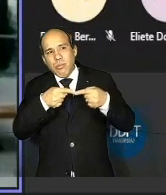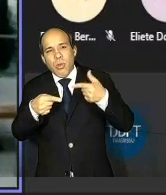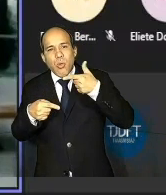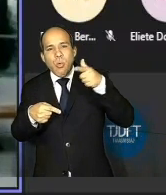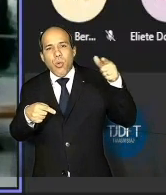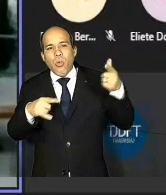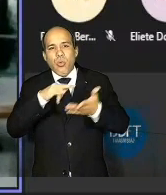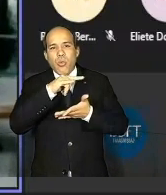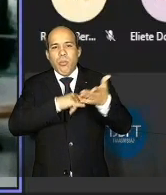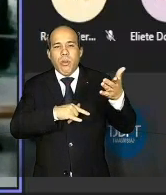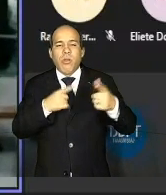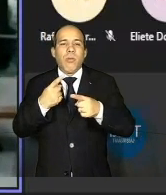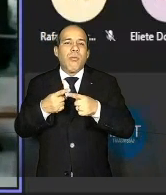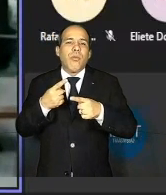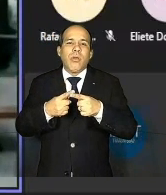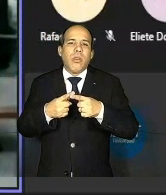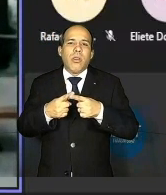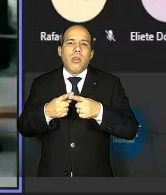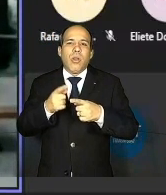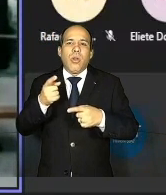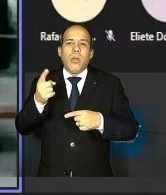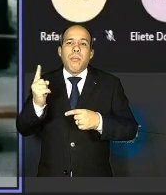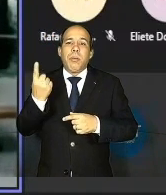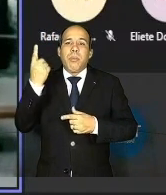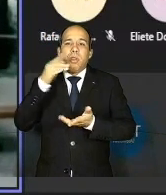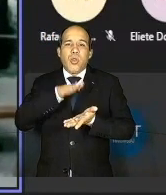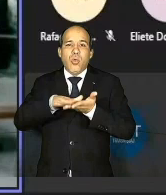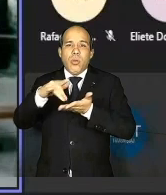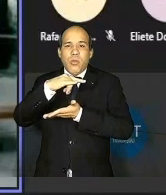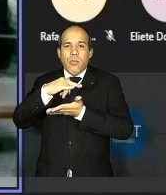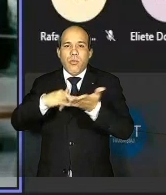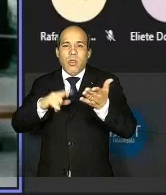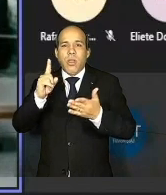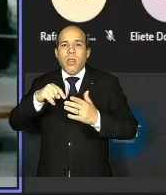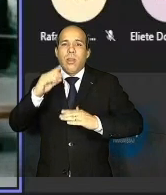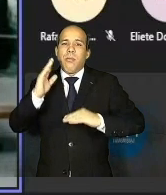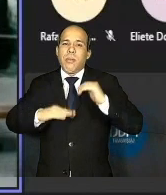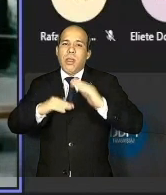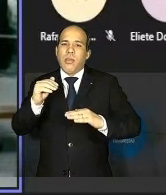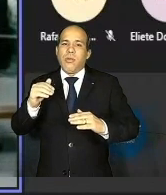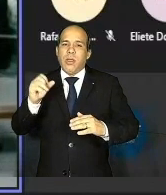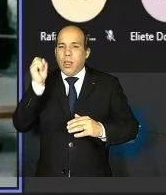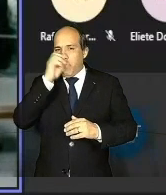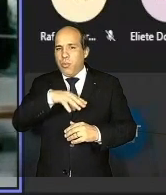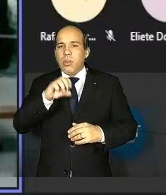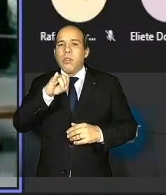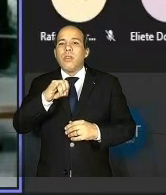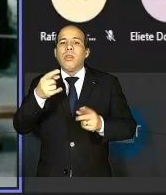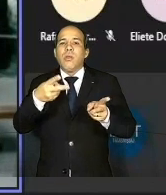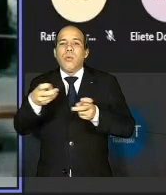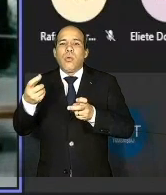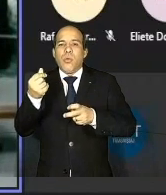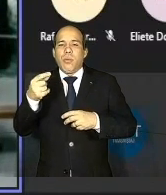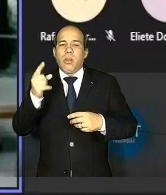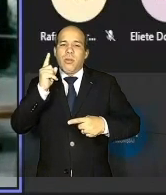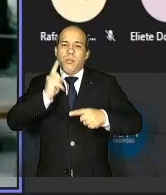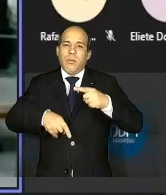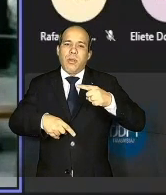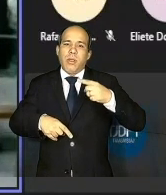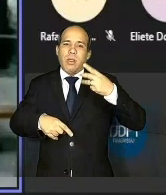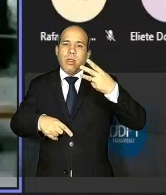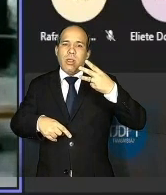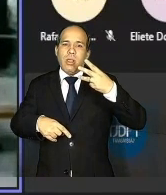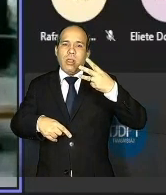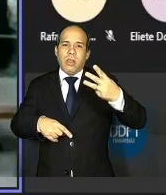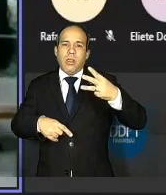se aplica aos demais documentos acadêmicos, pois a cobrança para emissão da primeira via dos documentos configura prática abusiva, vedada pelo